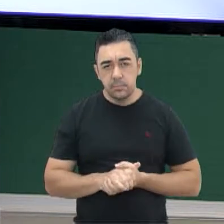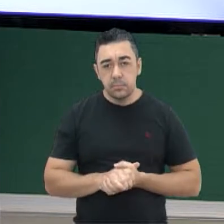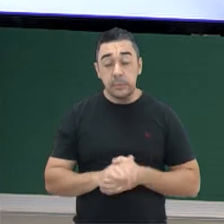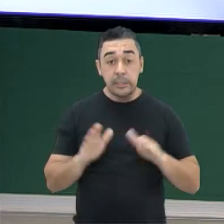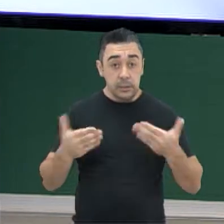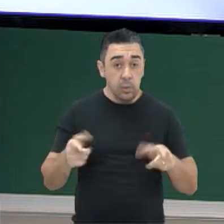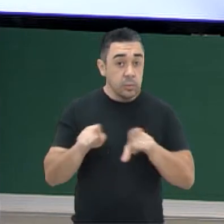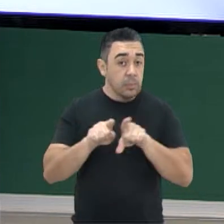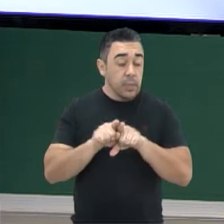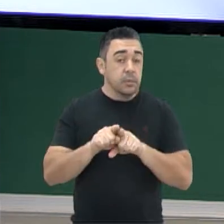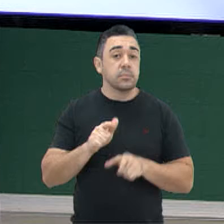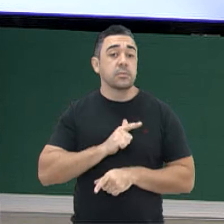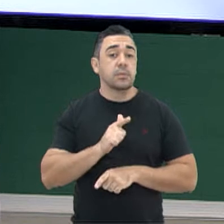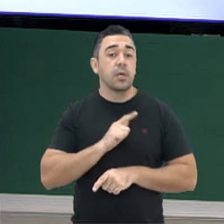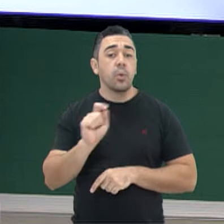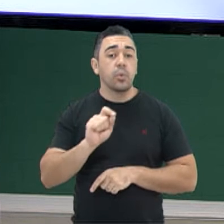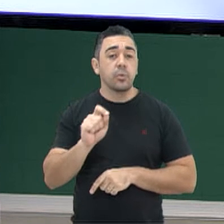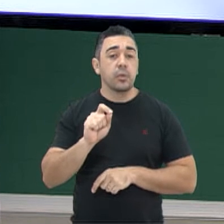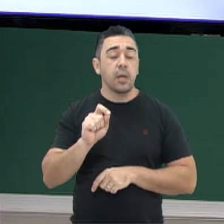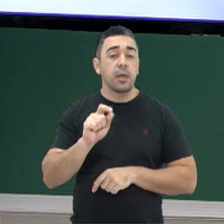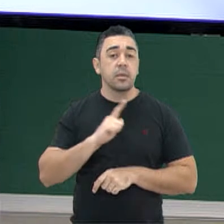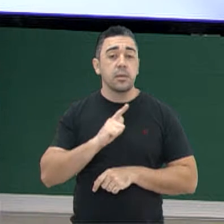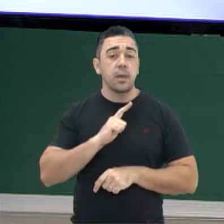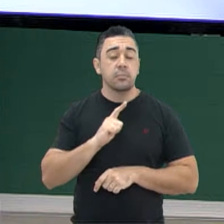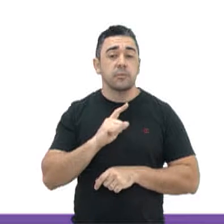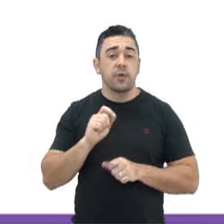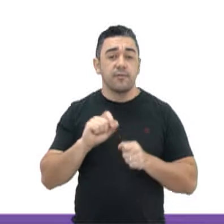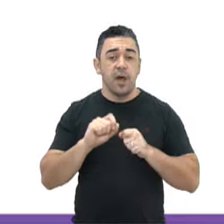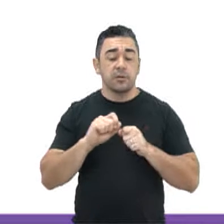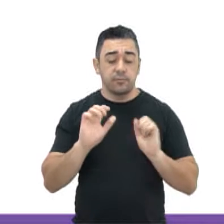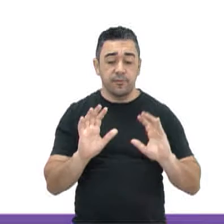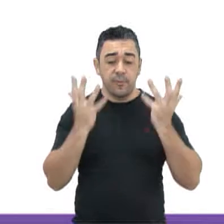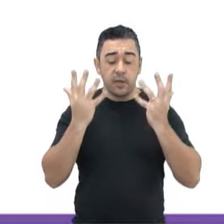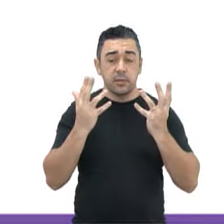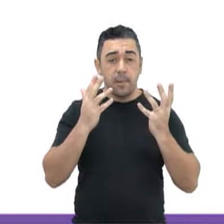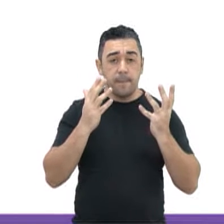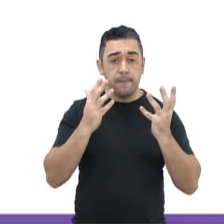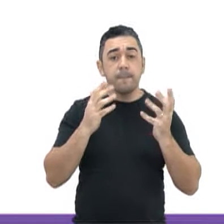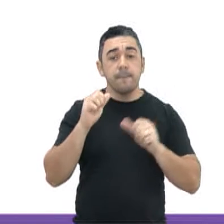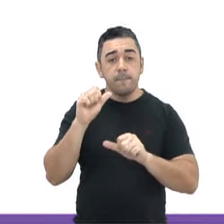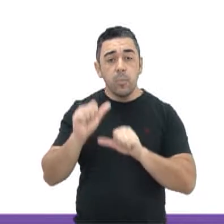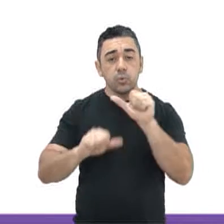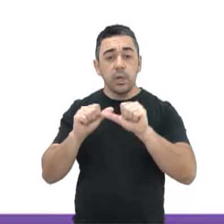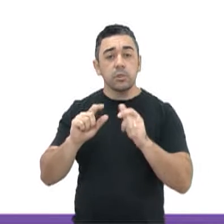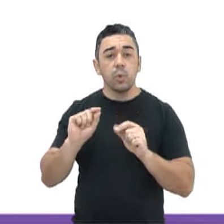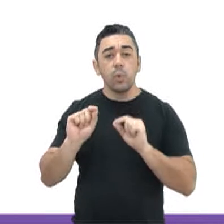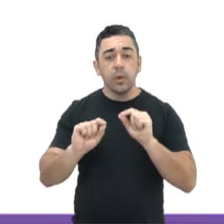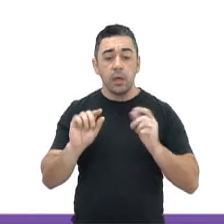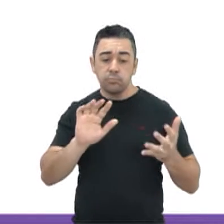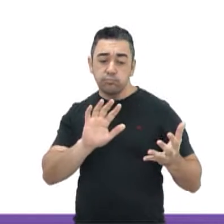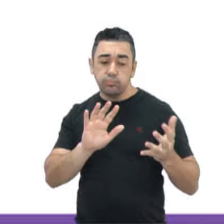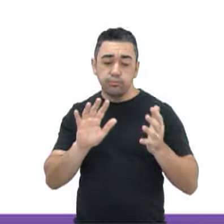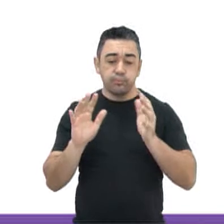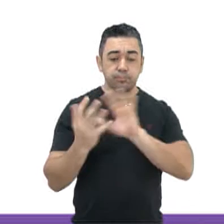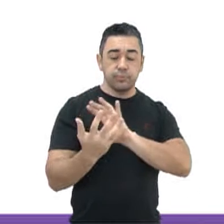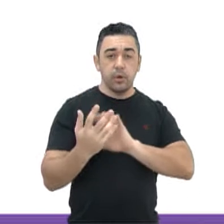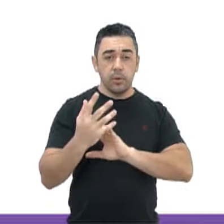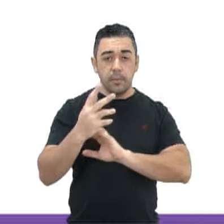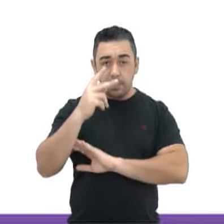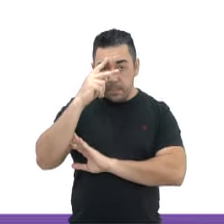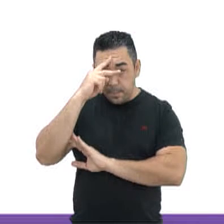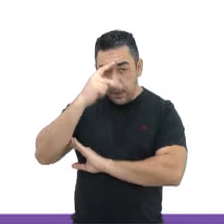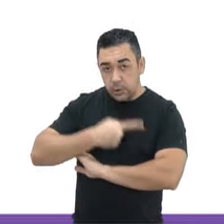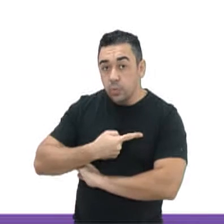Então, além disso tudo, os ritos de passagem são cerimônias que representam uma transição particular. Então, o rito